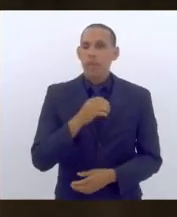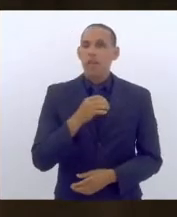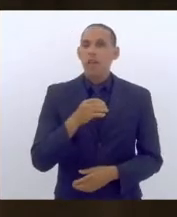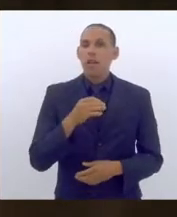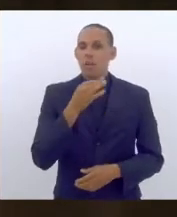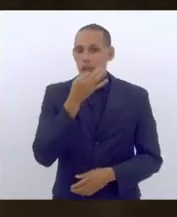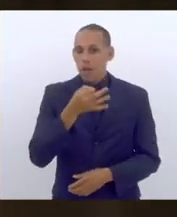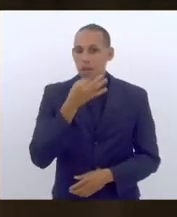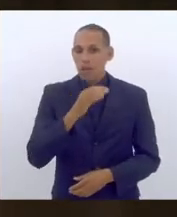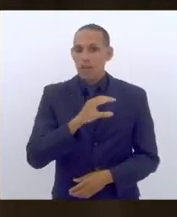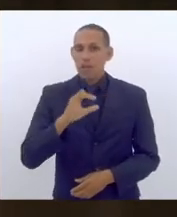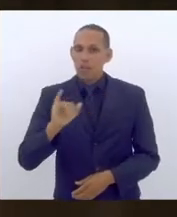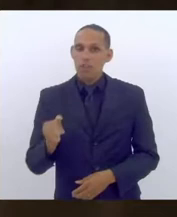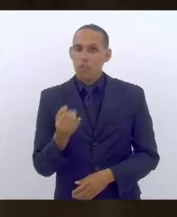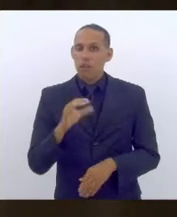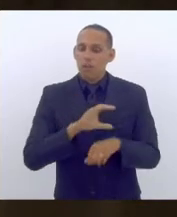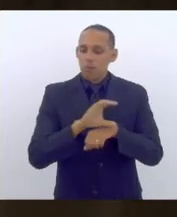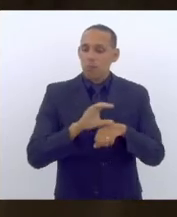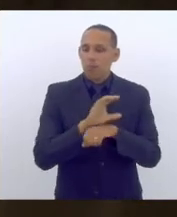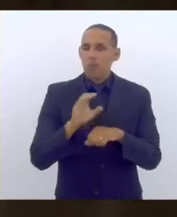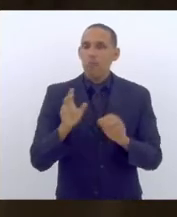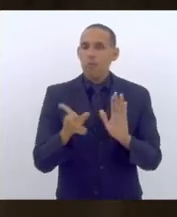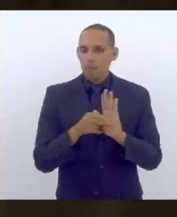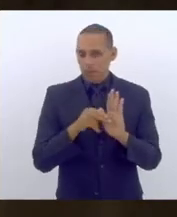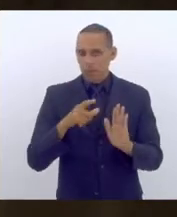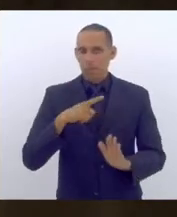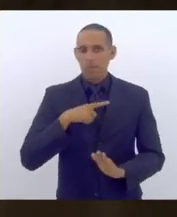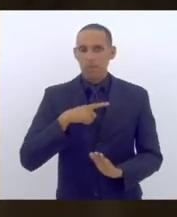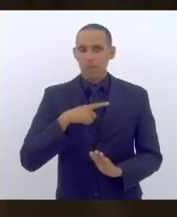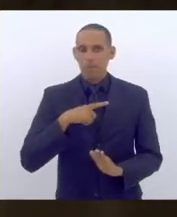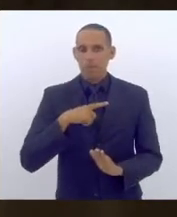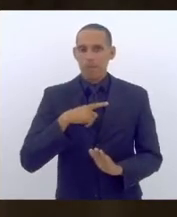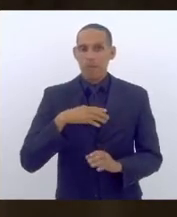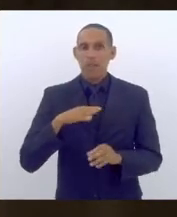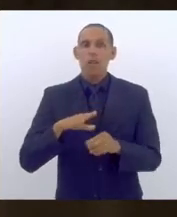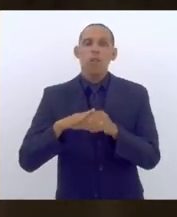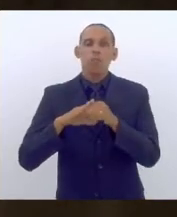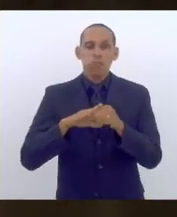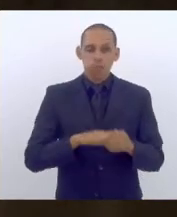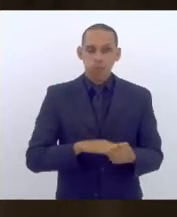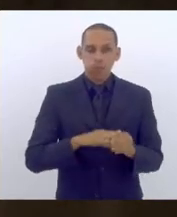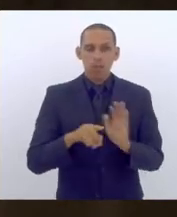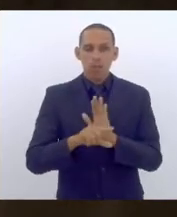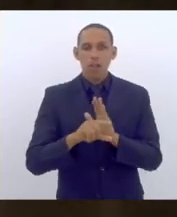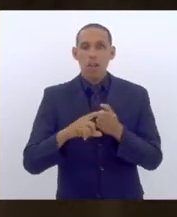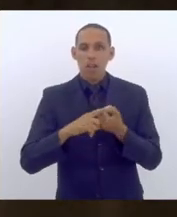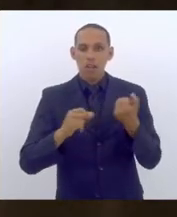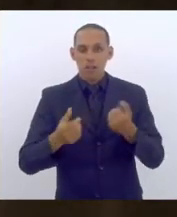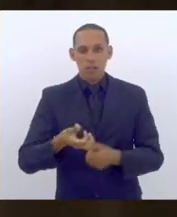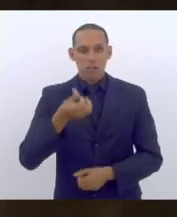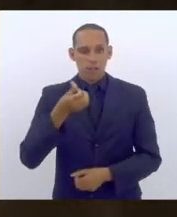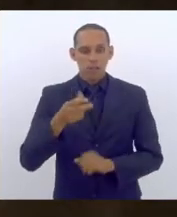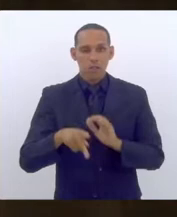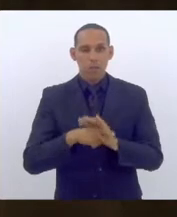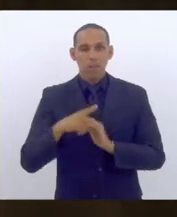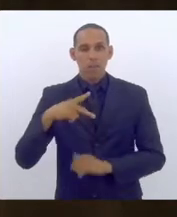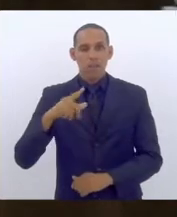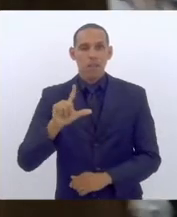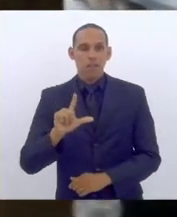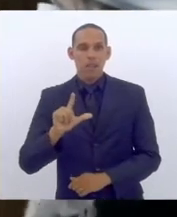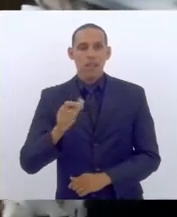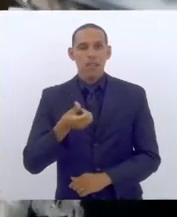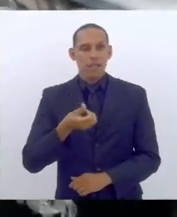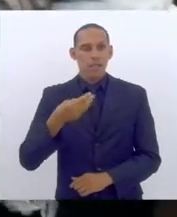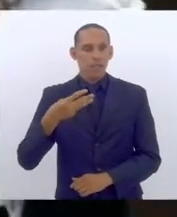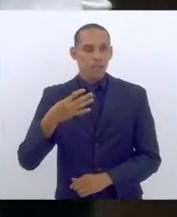ccj pela constitucionalidade com emenda supremendo artigo 6º do pl